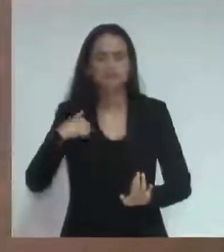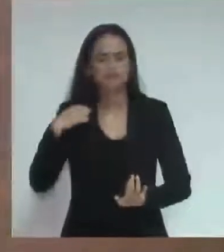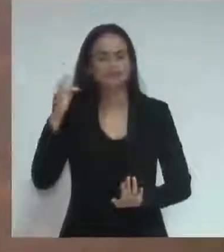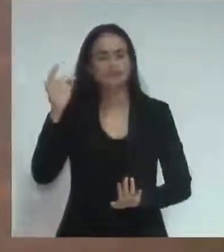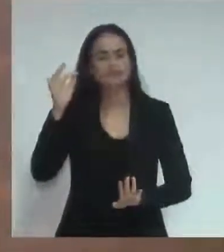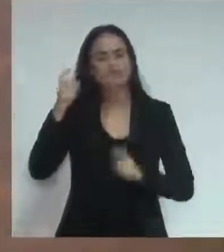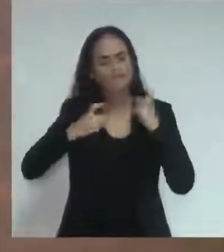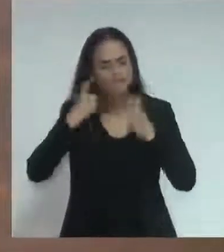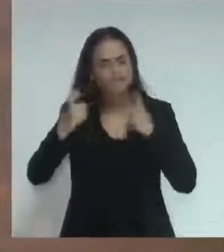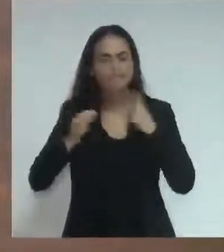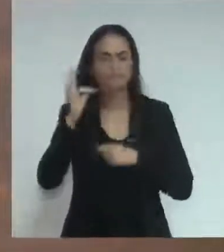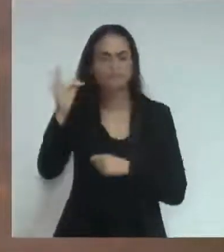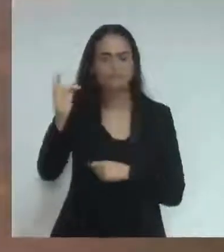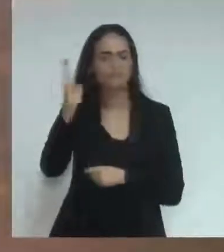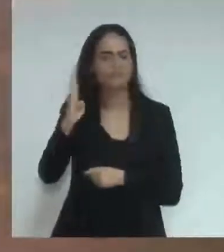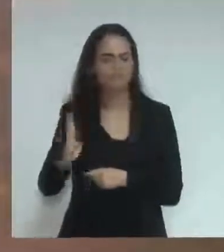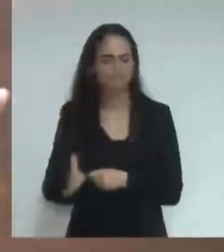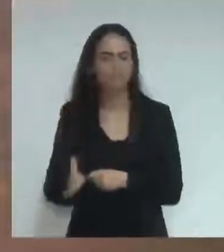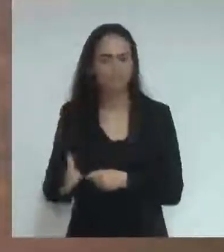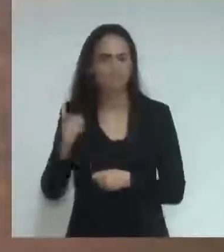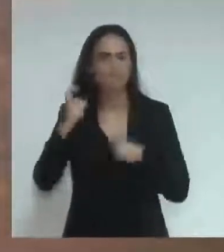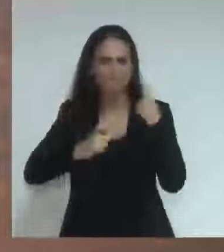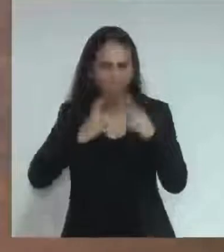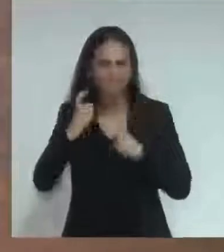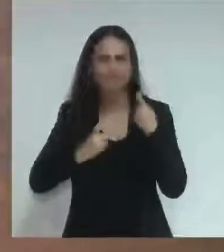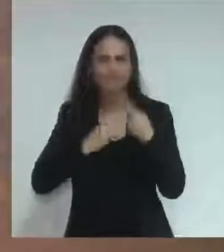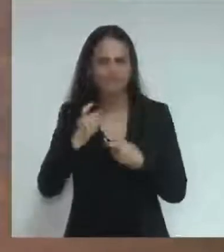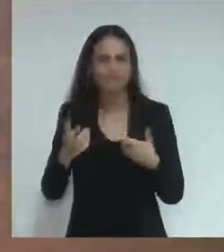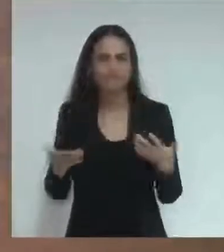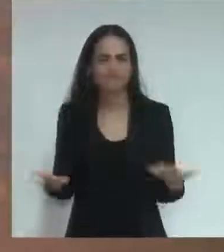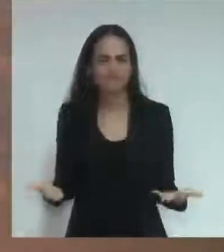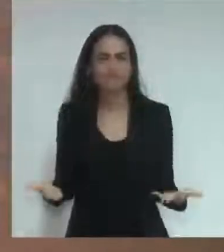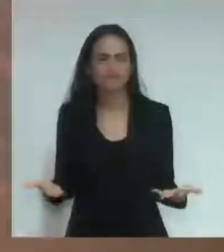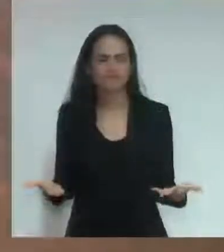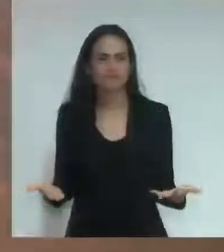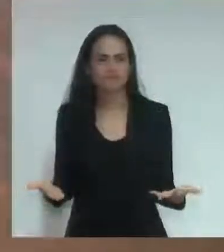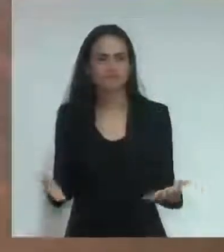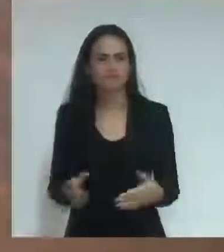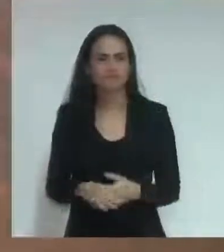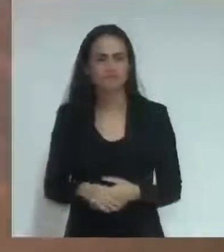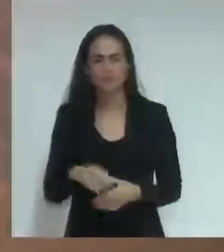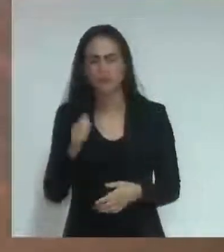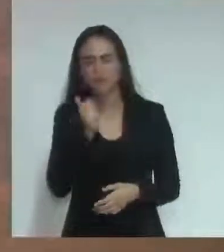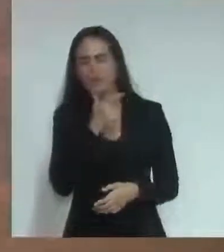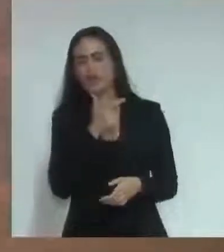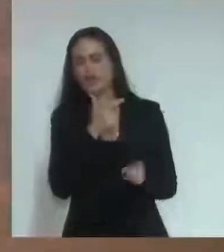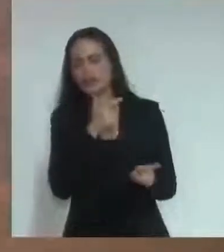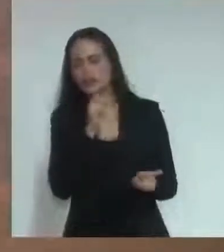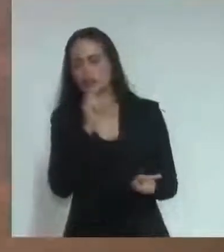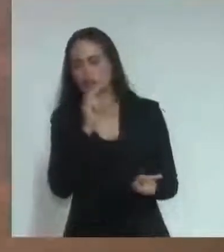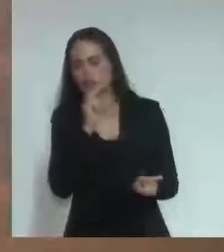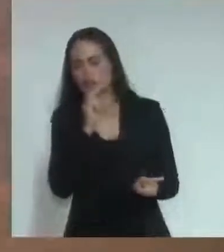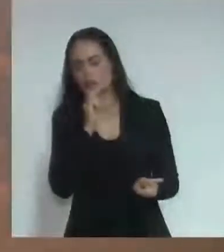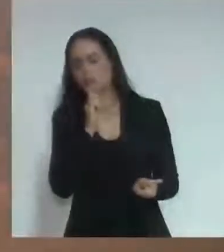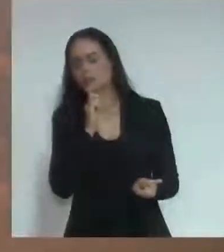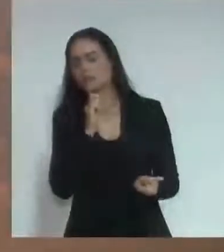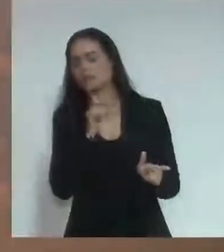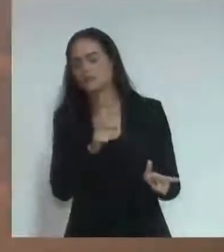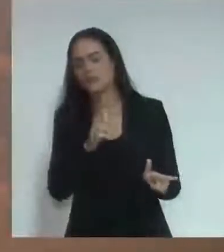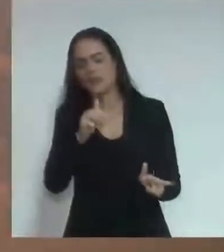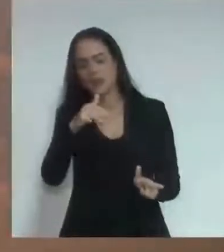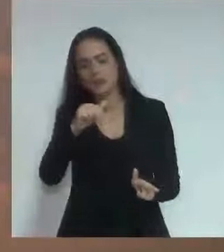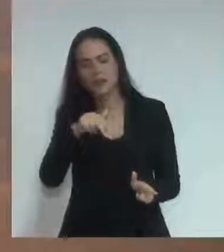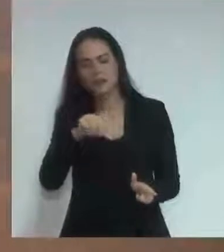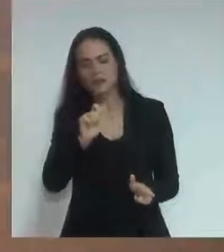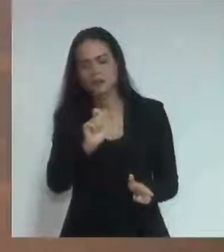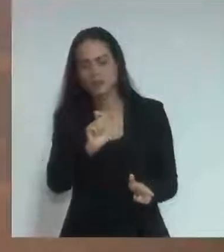do nosso país, né? Não dá para a gente fazer aquilo da piada do Manuel, né? O Manuel chega num